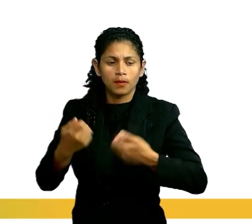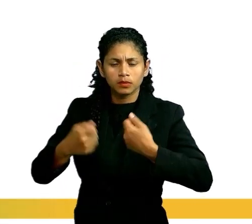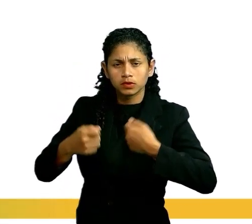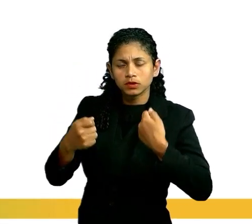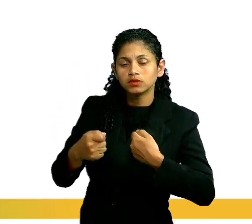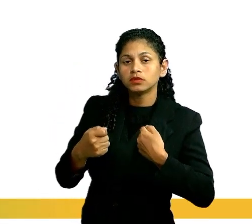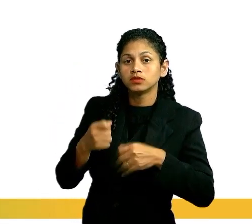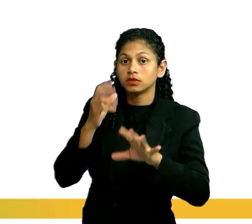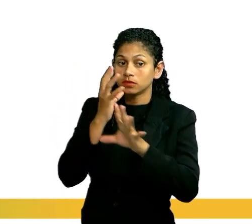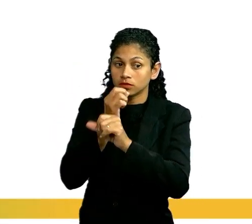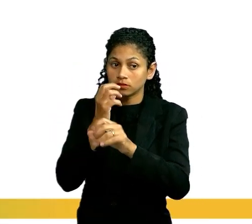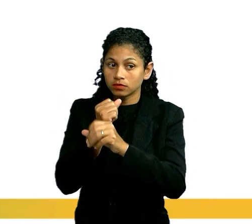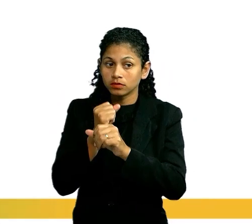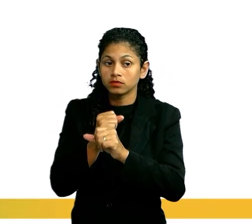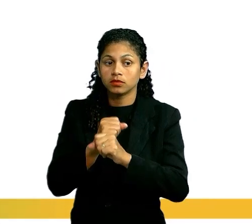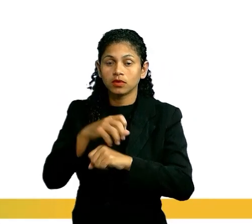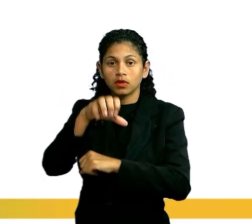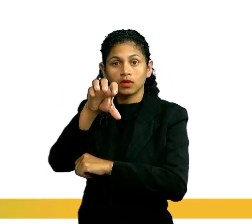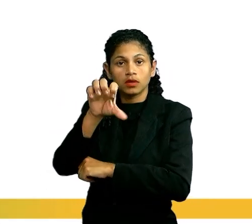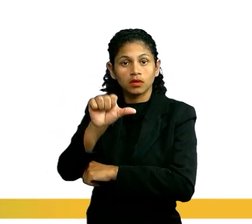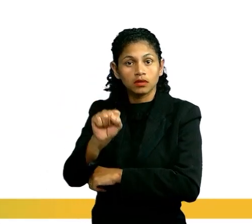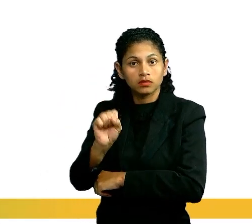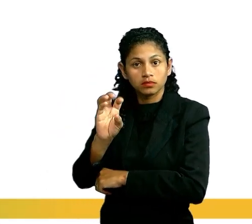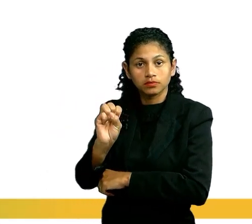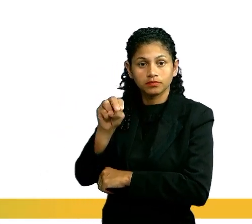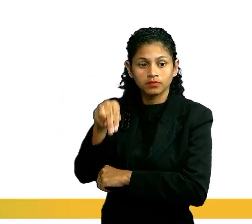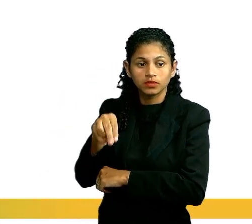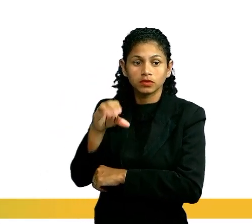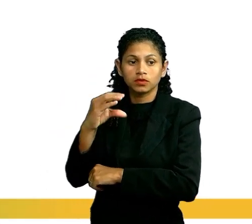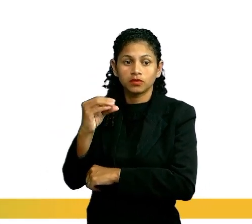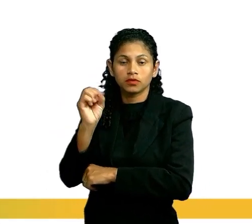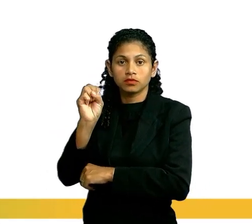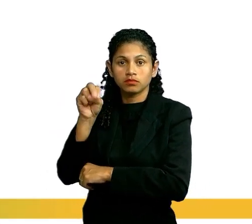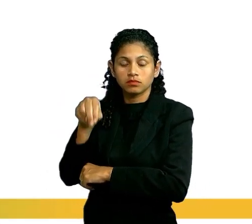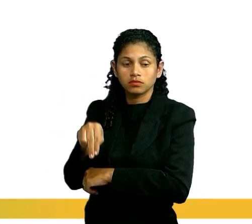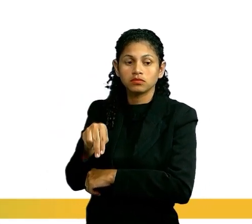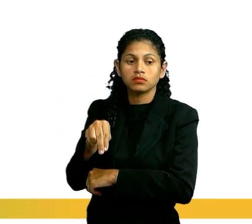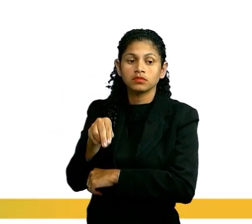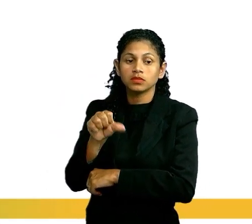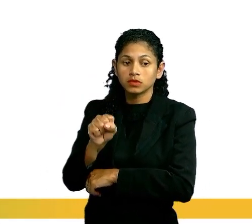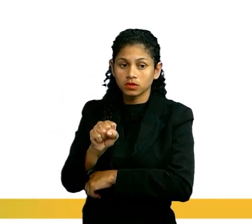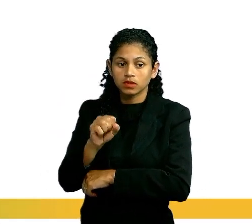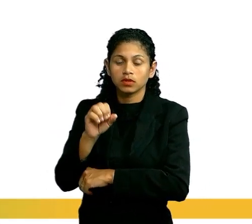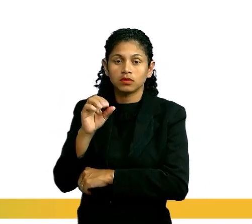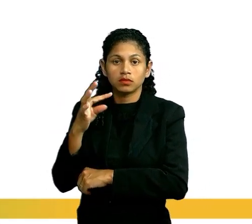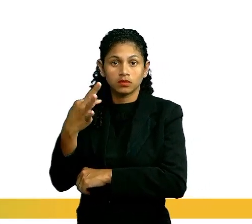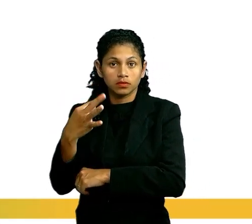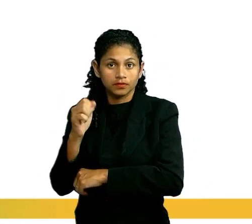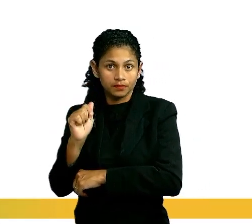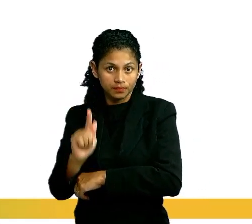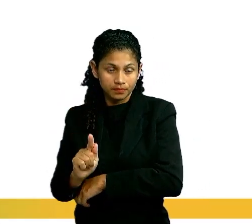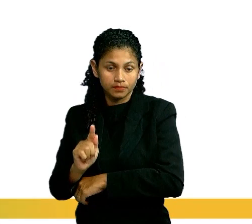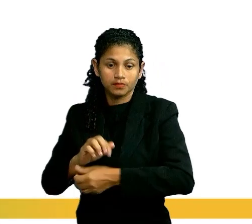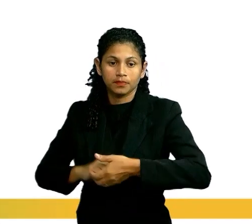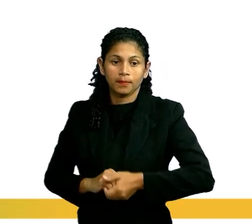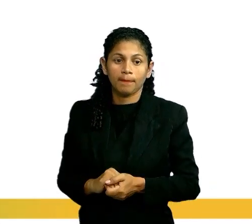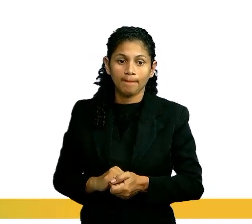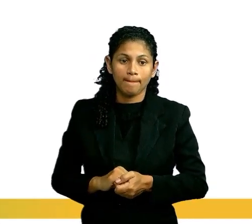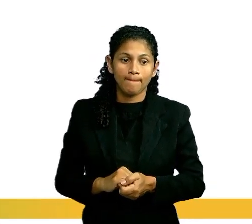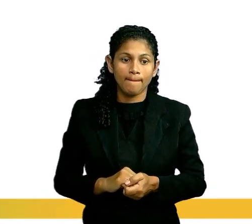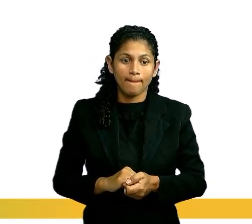o cosseno e a tangente e memorizar esses valores, tá? De 30, 45 e 60 graus. Como